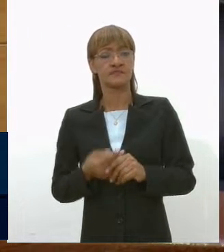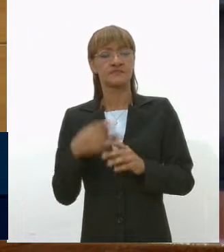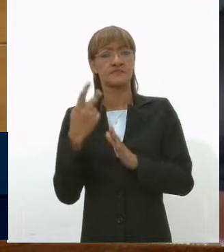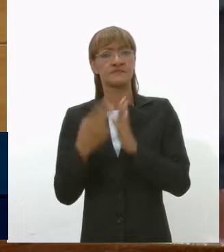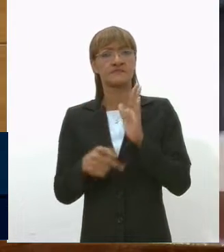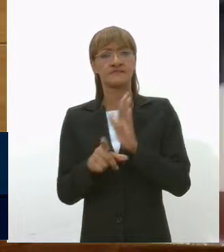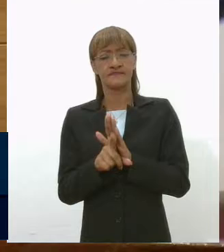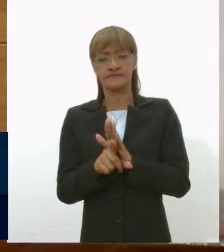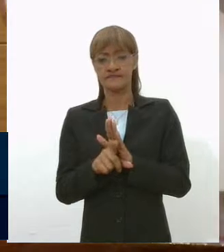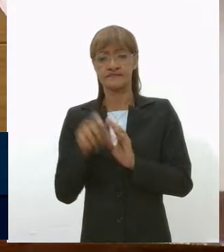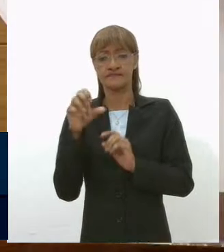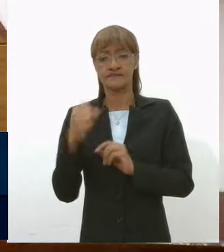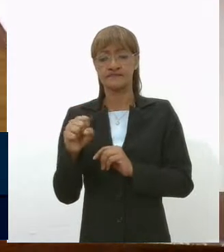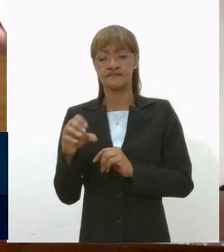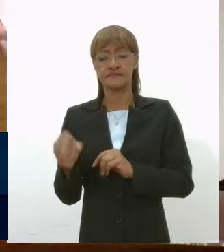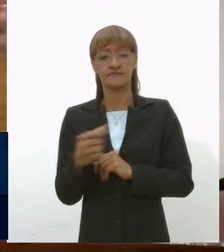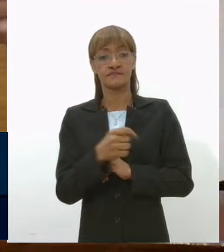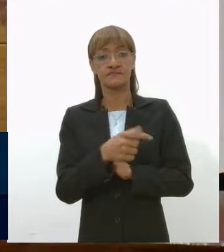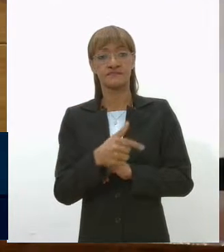número 80/2021,